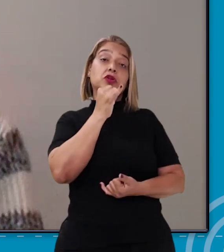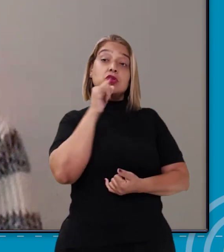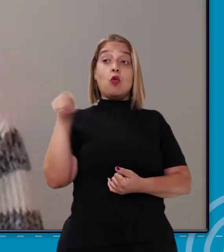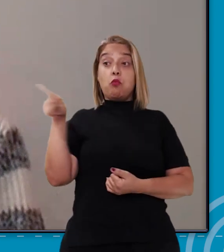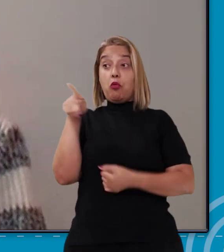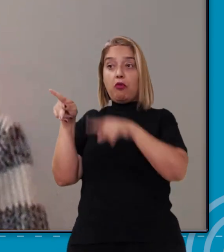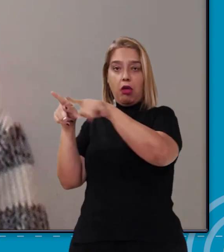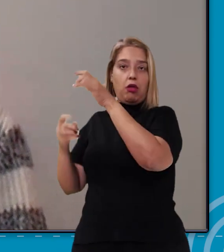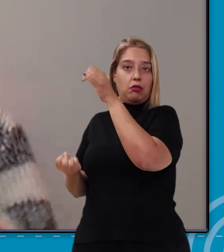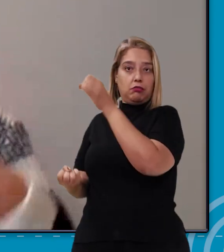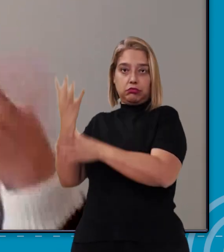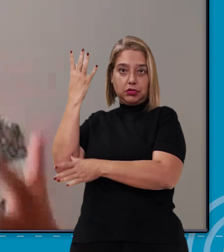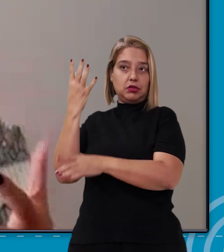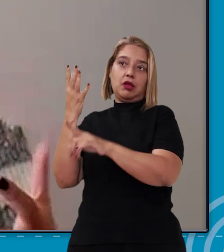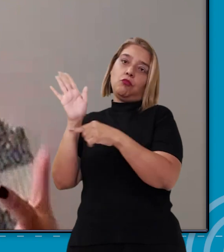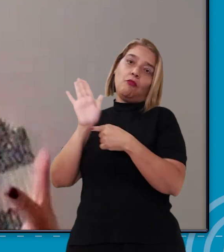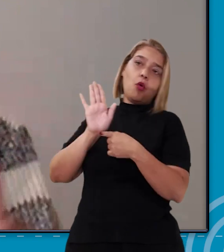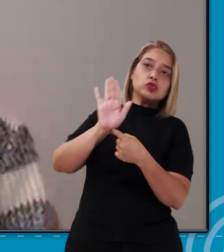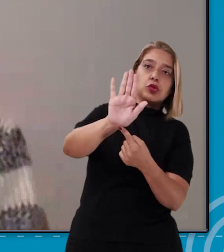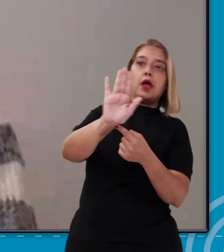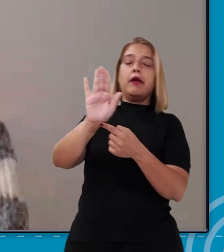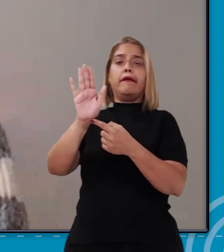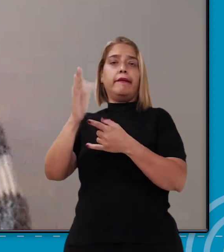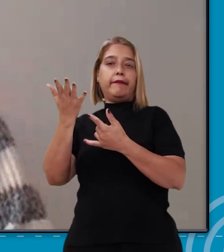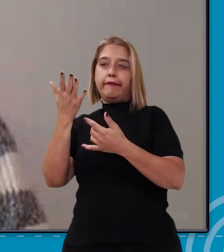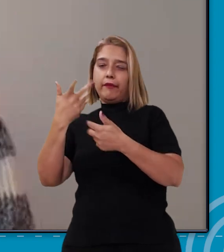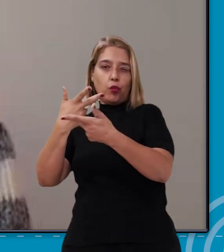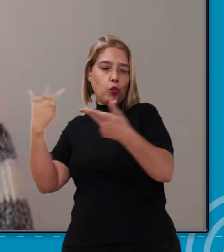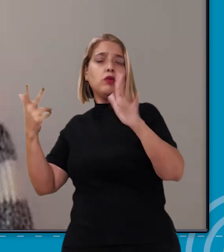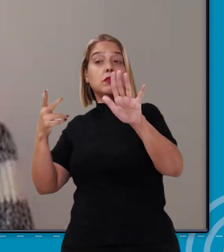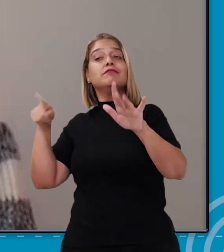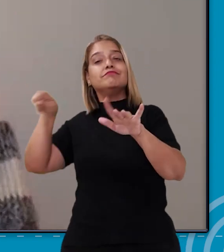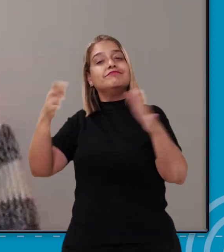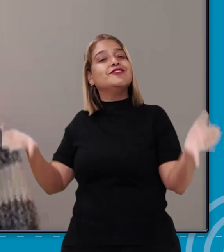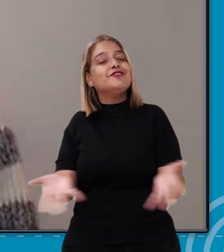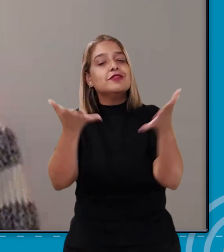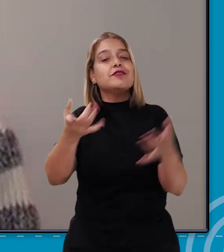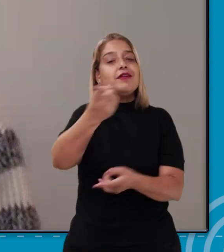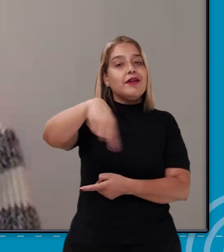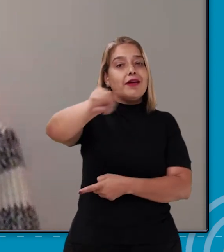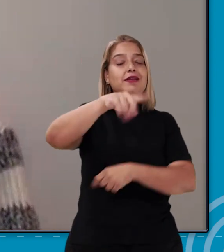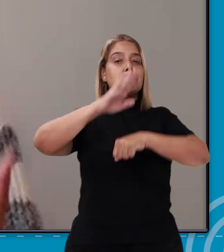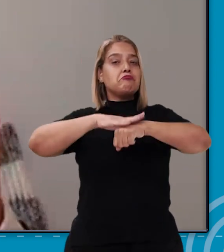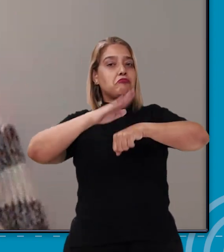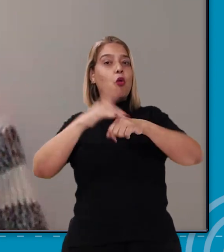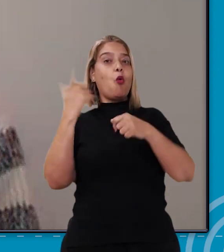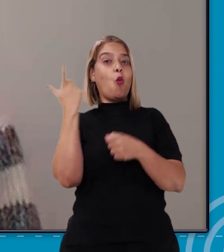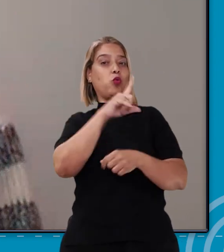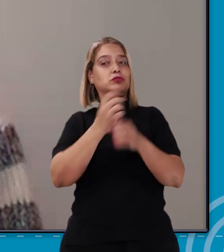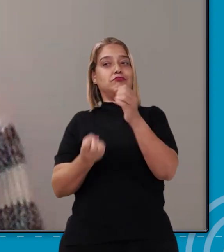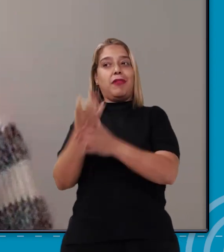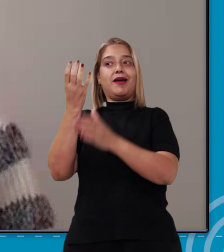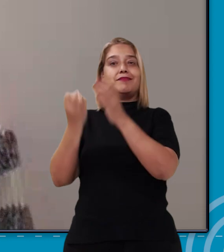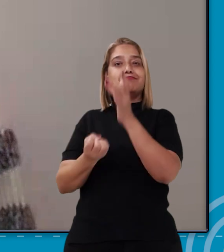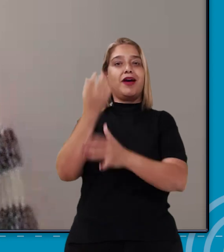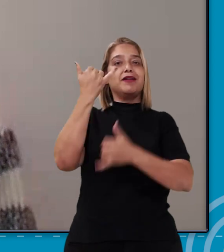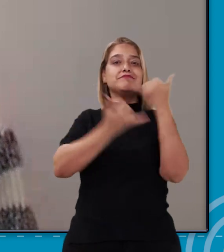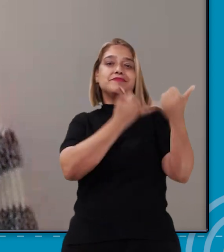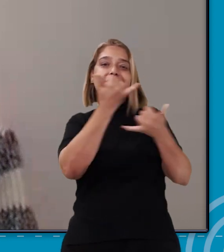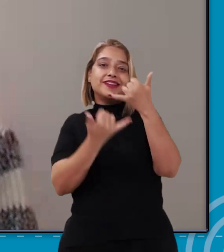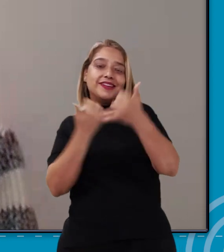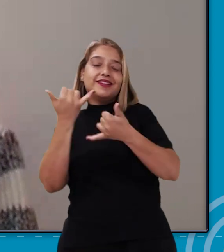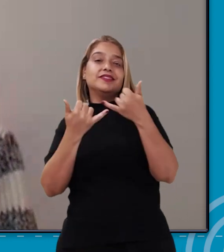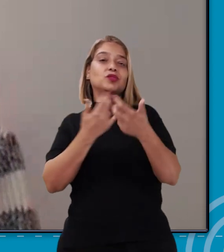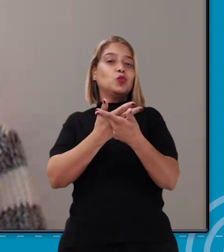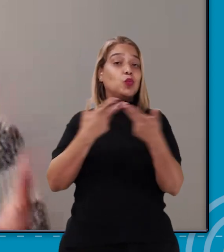Então, o professor, ao invés de criar um jogo ou de buscar um jogo na internet, pode incentivar que os próprios alunos sejam os